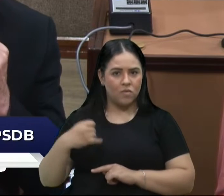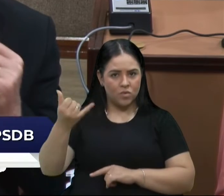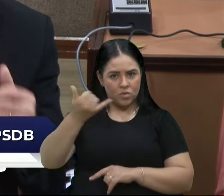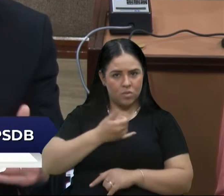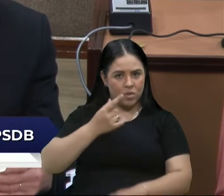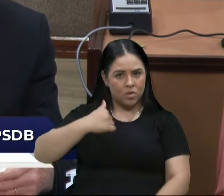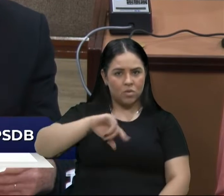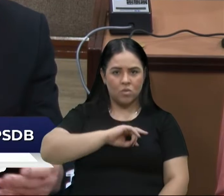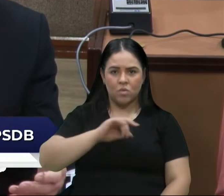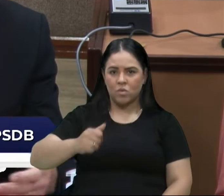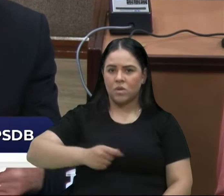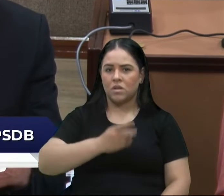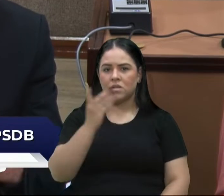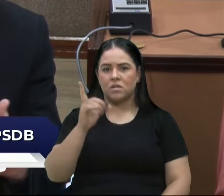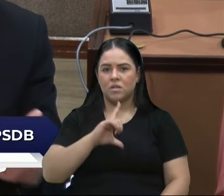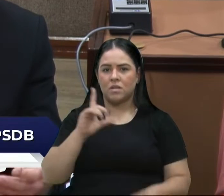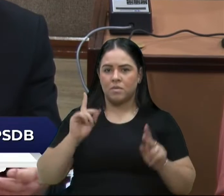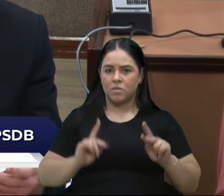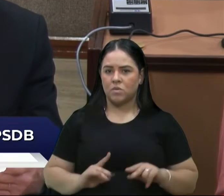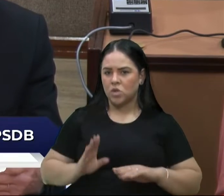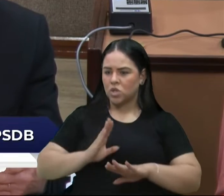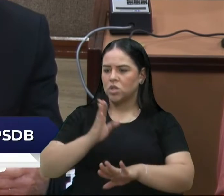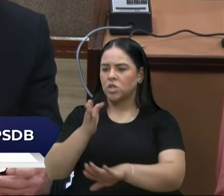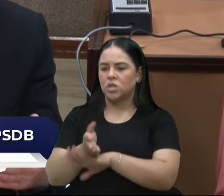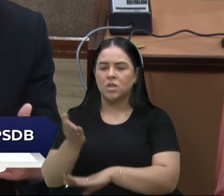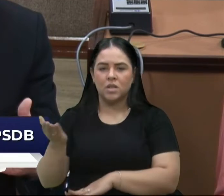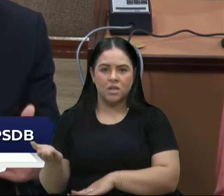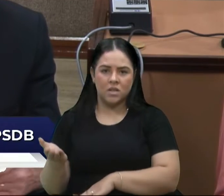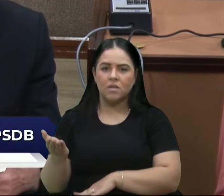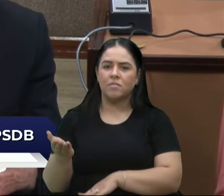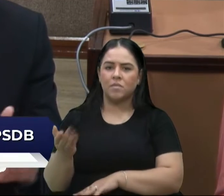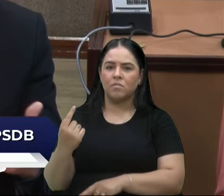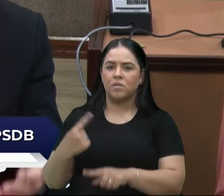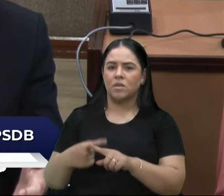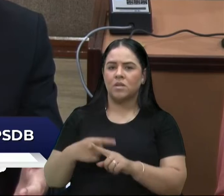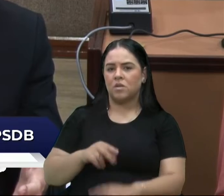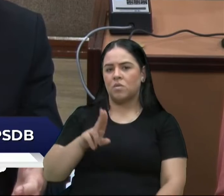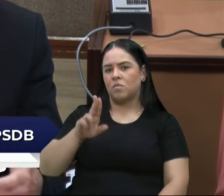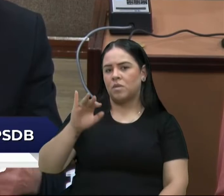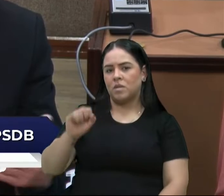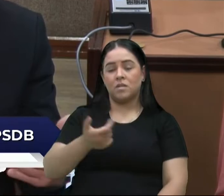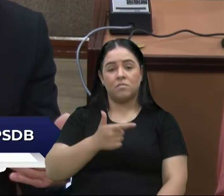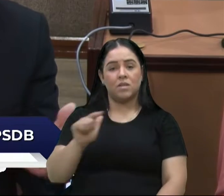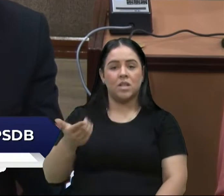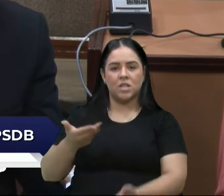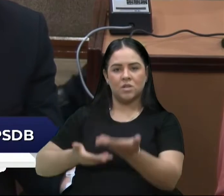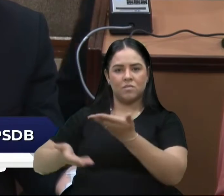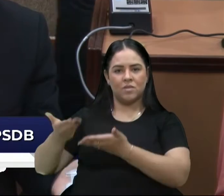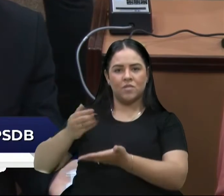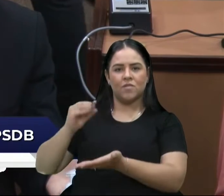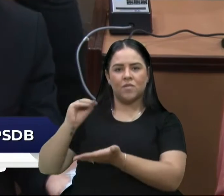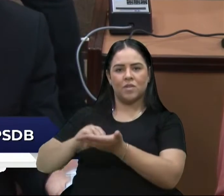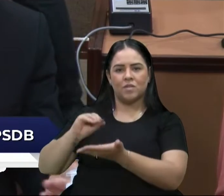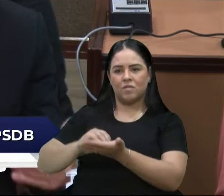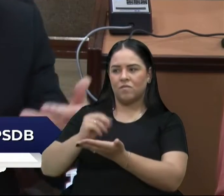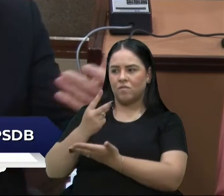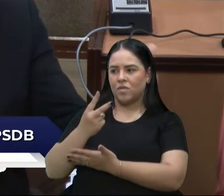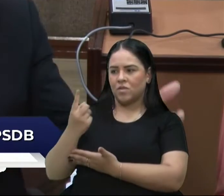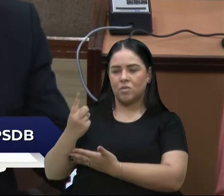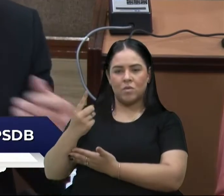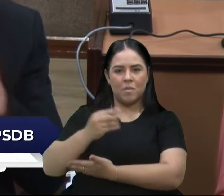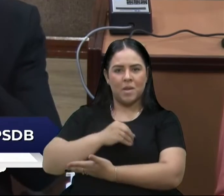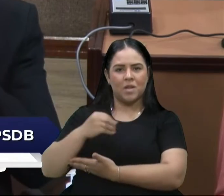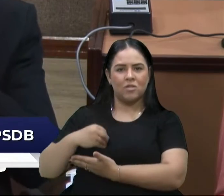O grande contingente de pessoas que chegam até aí, de pacientes, porque nas UBS não são atendidos. E aí faltam 21 médicos, já